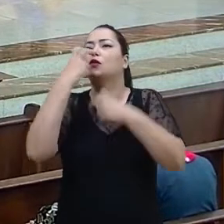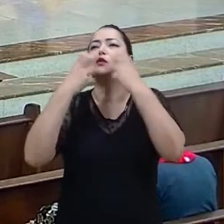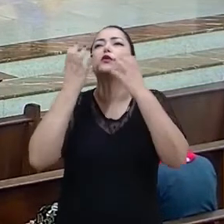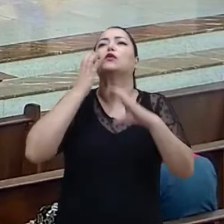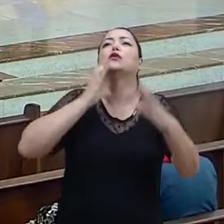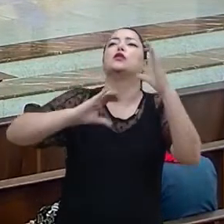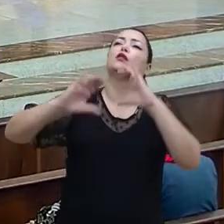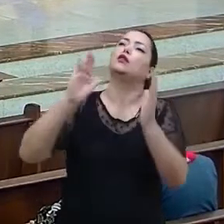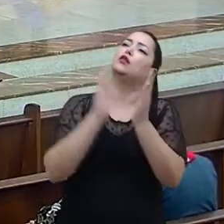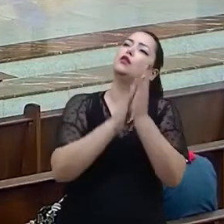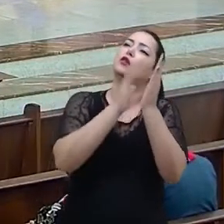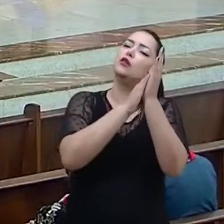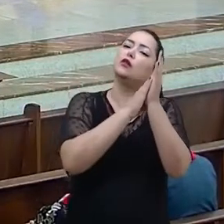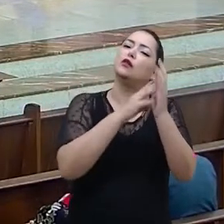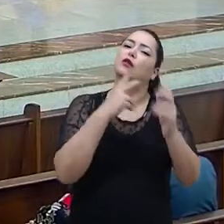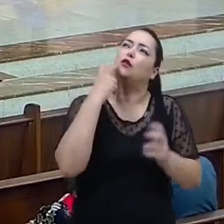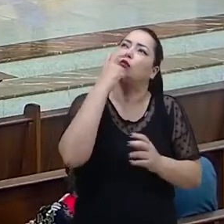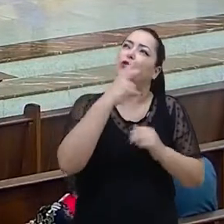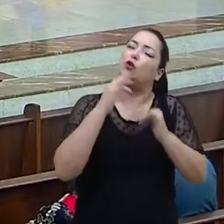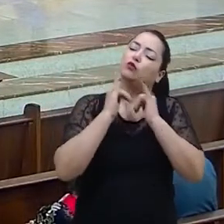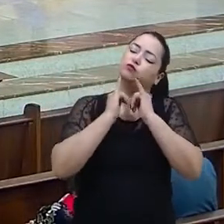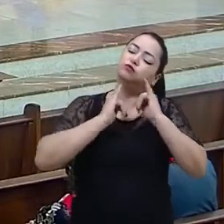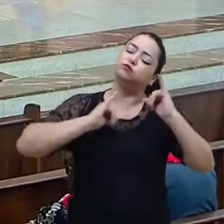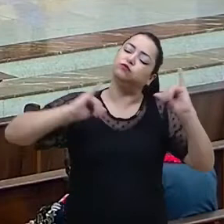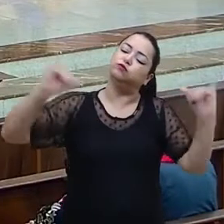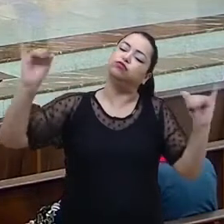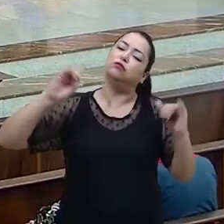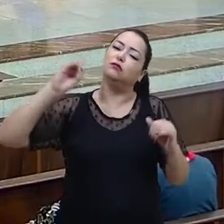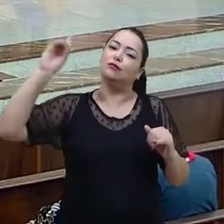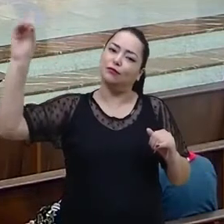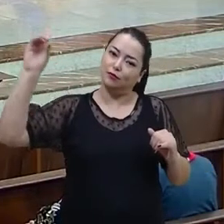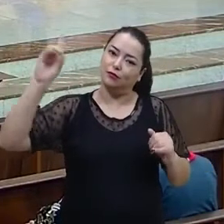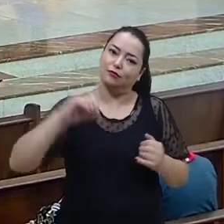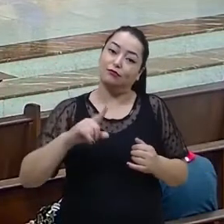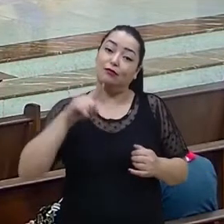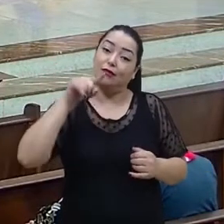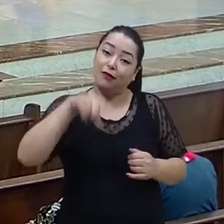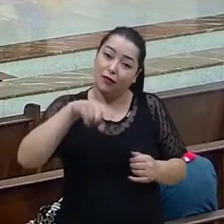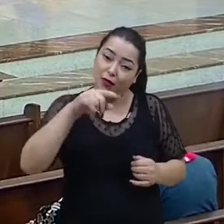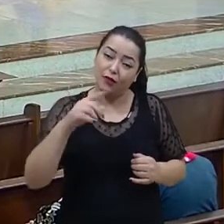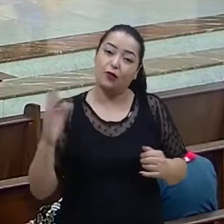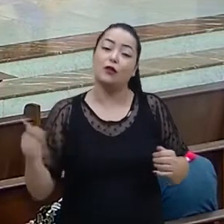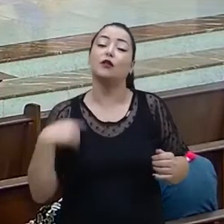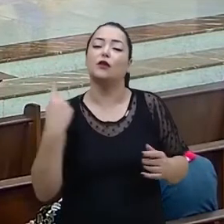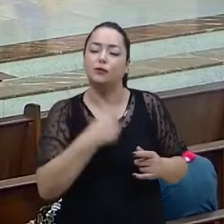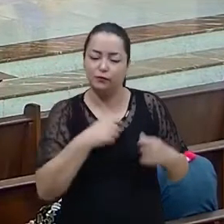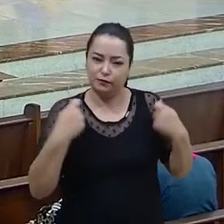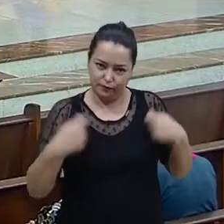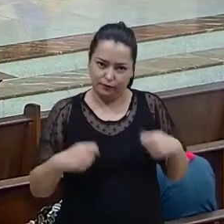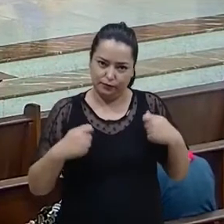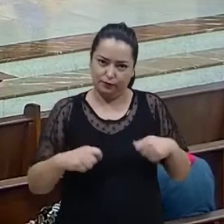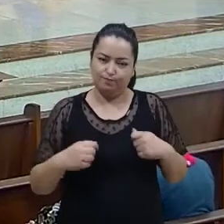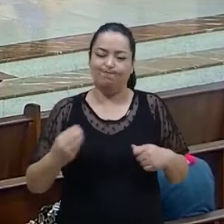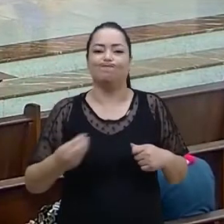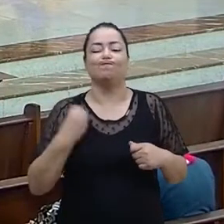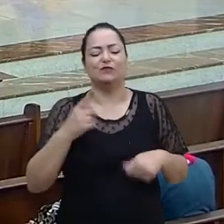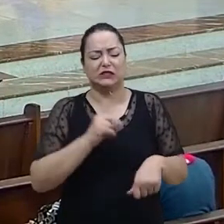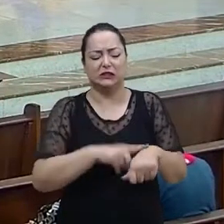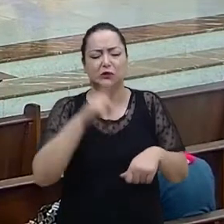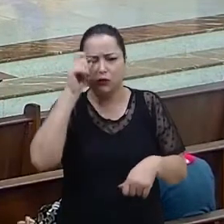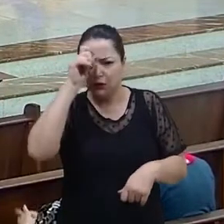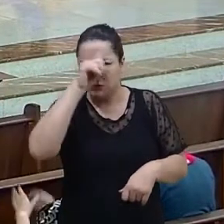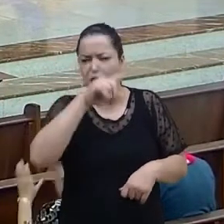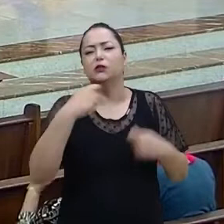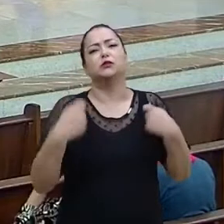para cantar boca para anunciar o louvor que maravilha é isso que a gente tá precisando nós estamos vivendo tempos